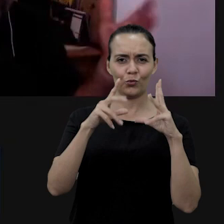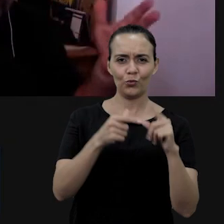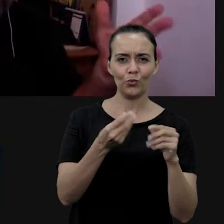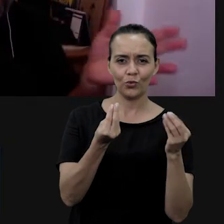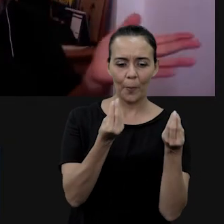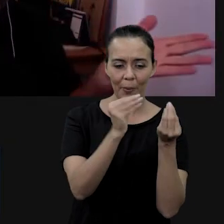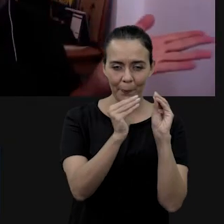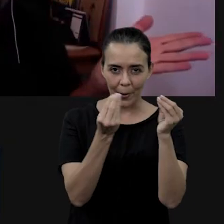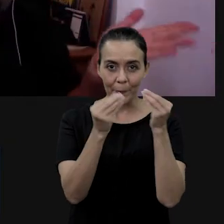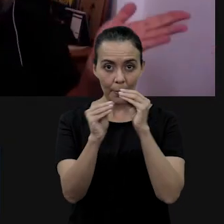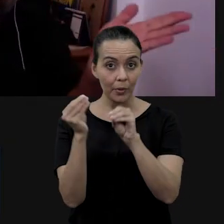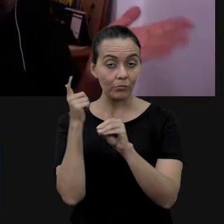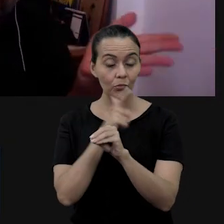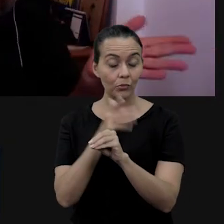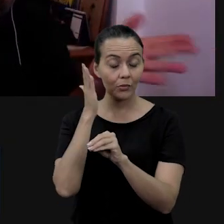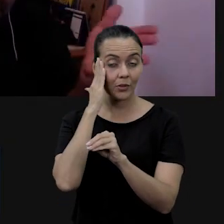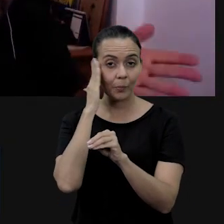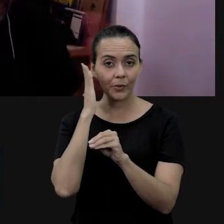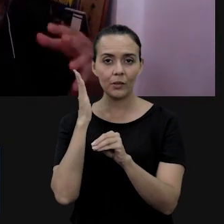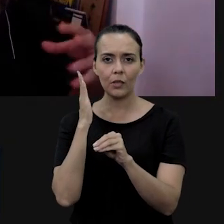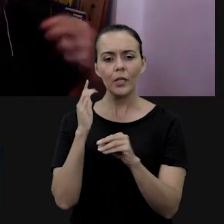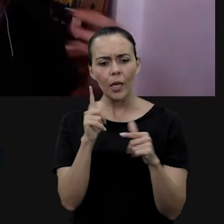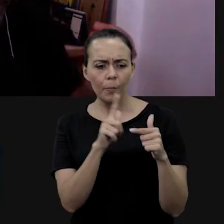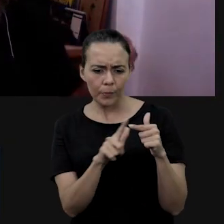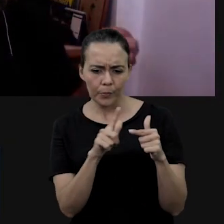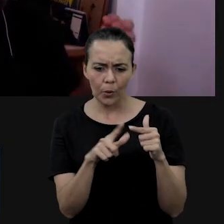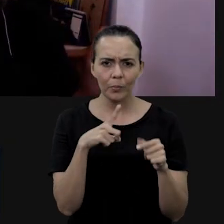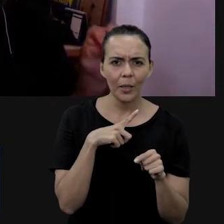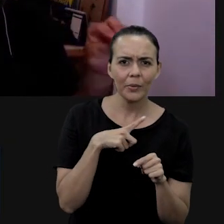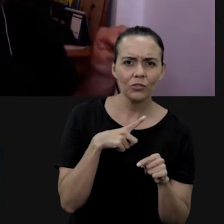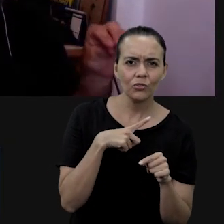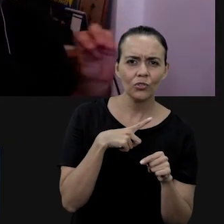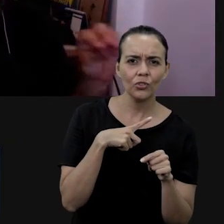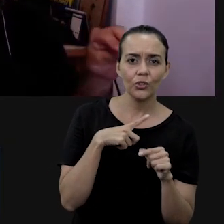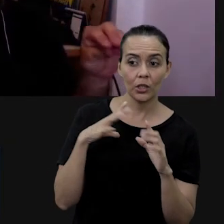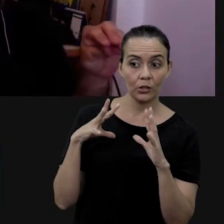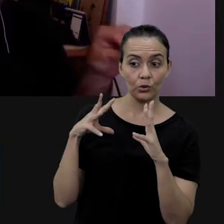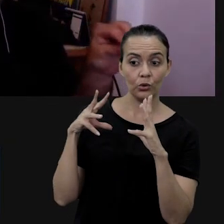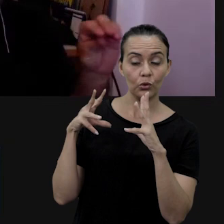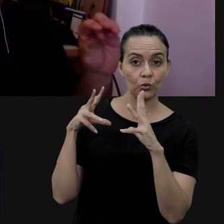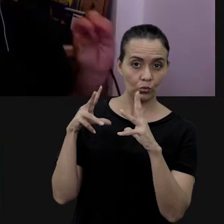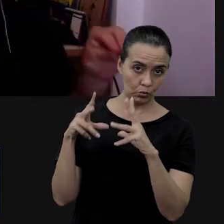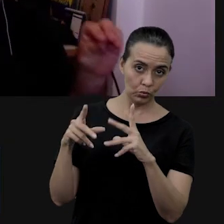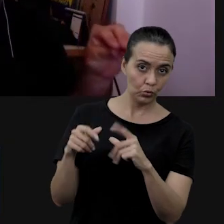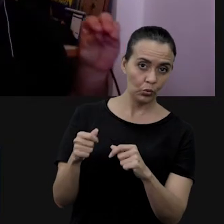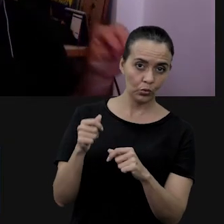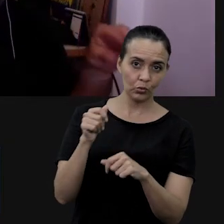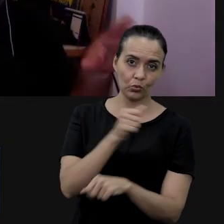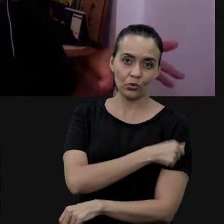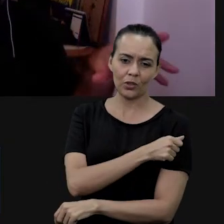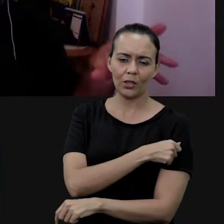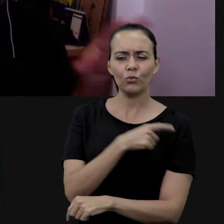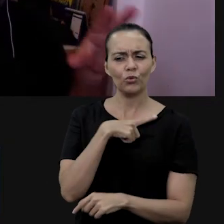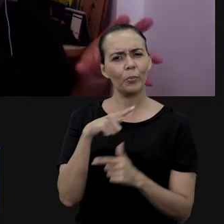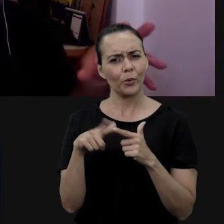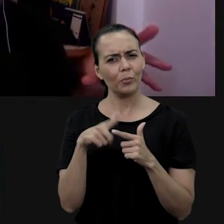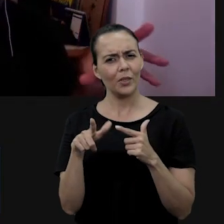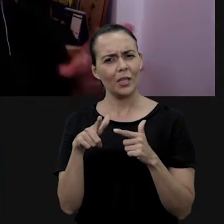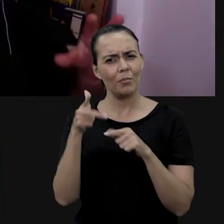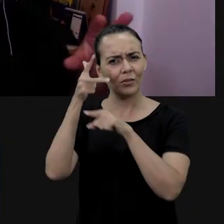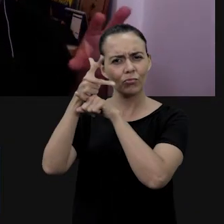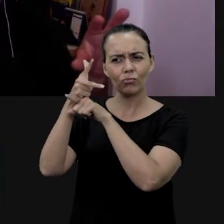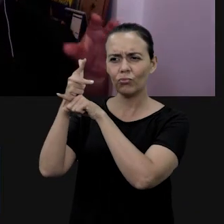sonoros, criativos. E comecei a perceber os problemas que a turma tinha na captação do som direto, no